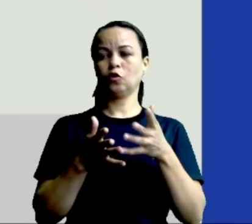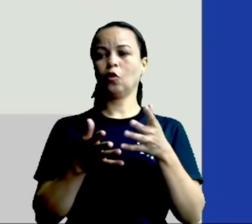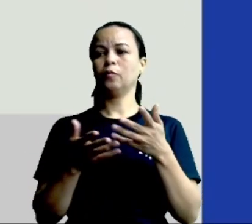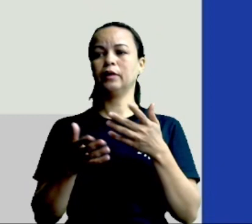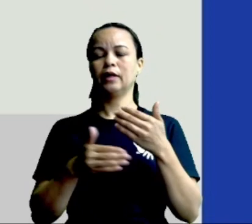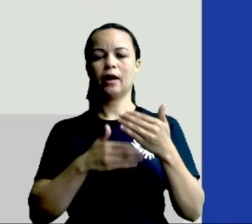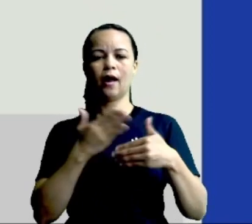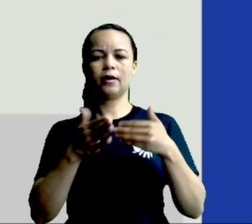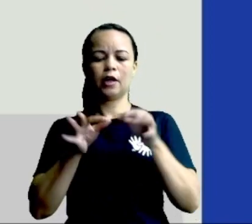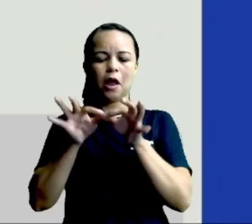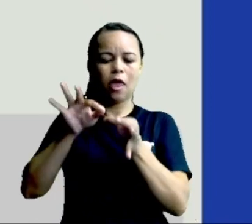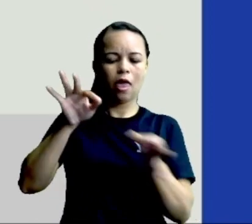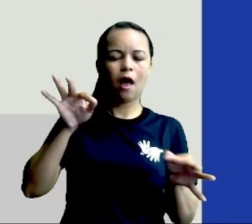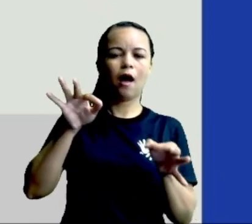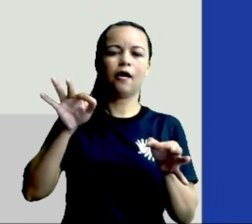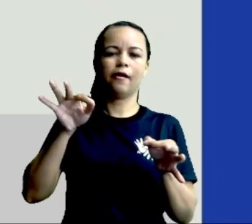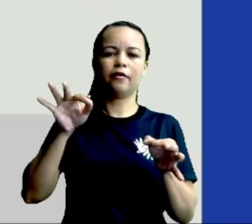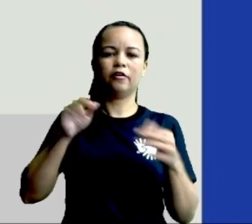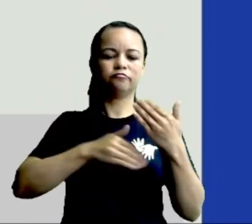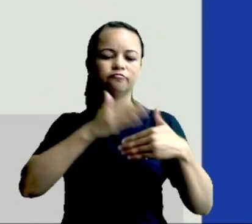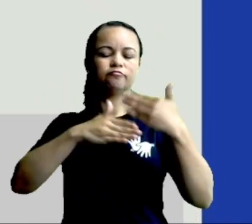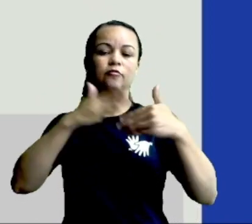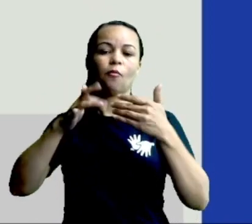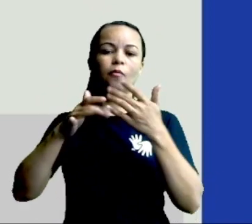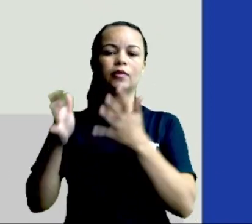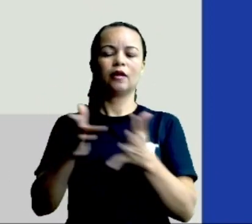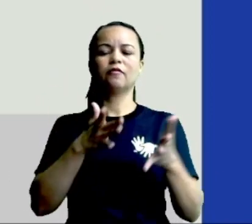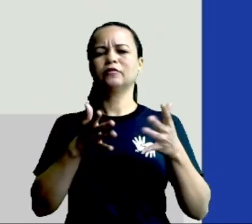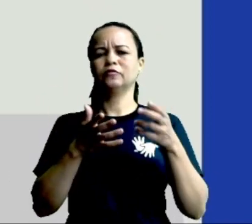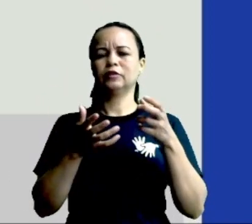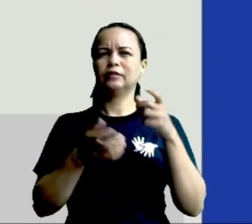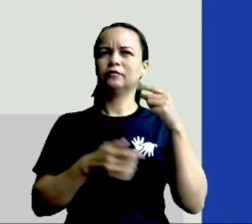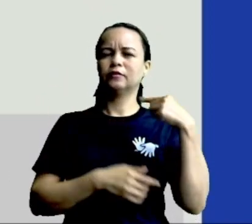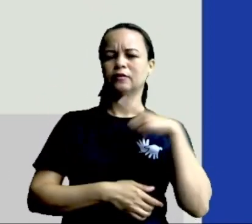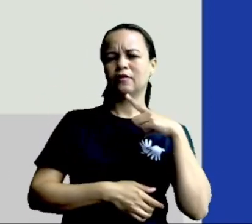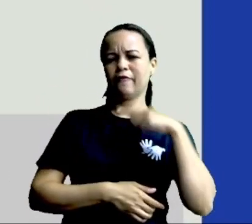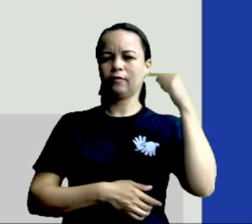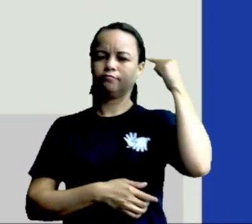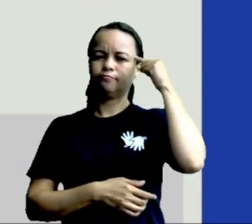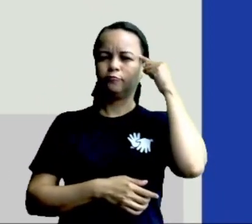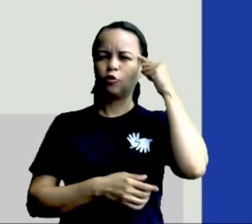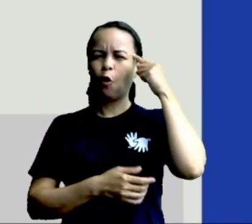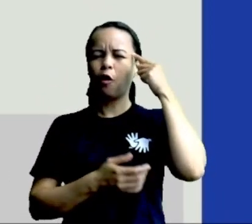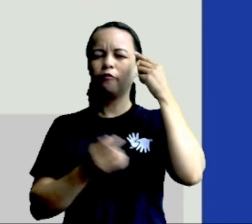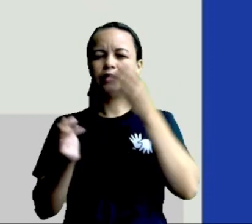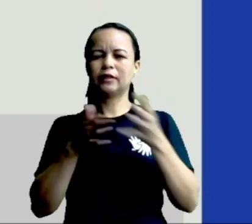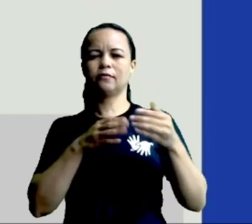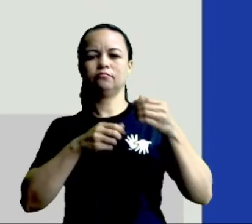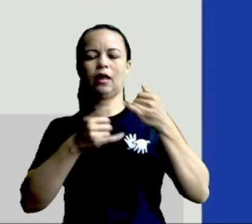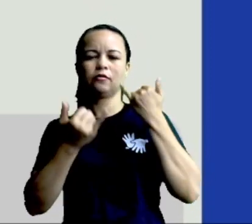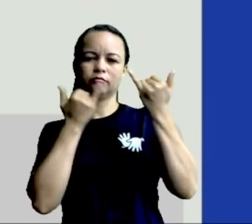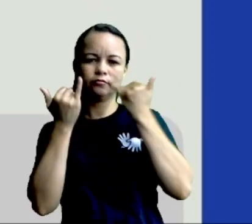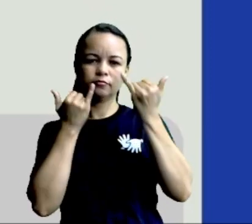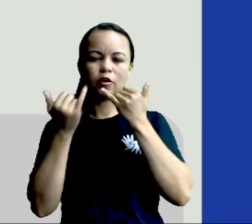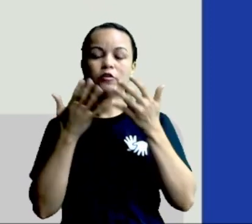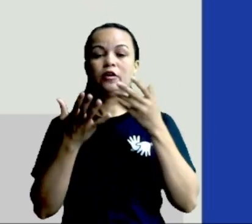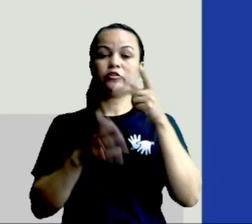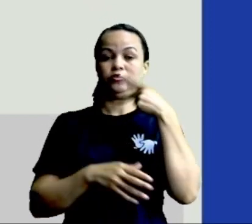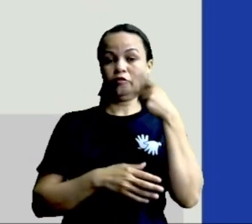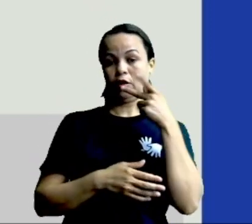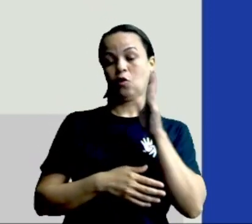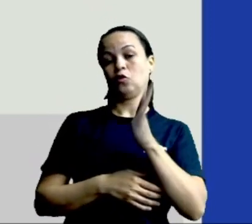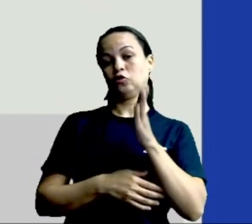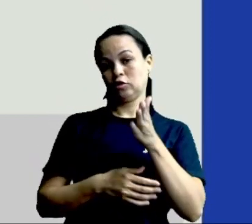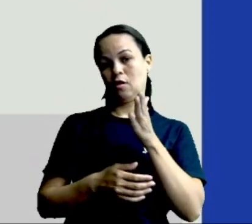linha evolutiva. E aí você pode se perguntar, caso você tenha também alguma dúvida nessas informações, a gente falou também na nossa última